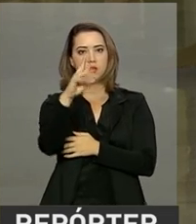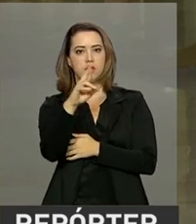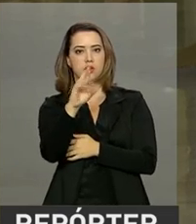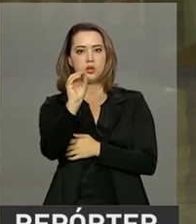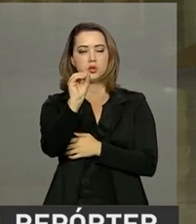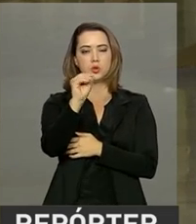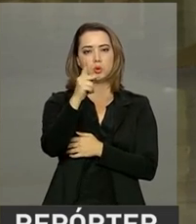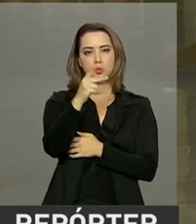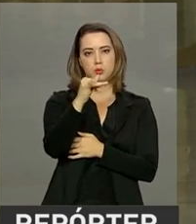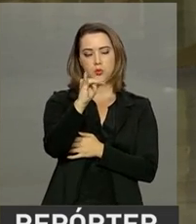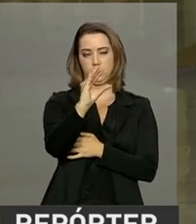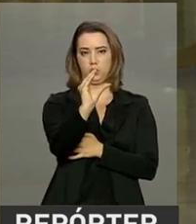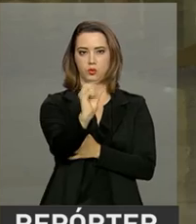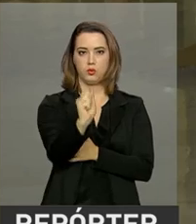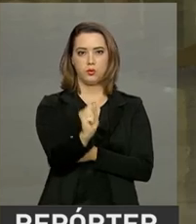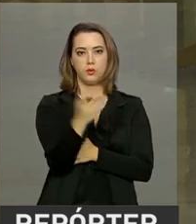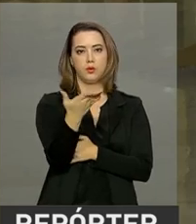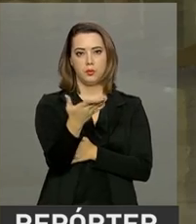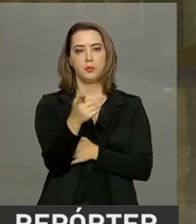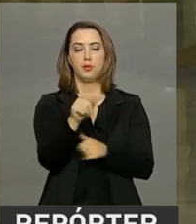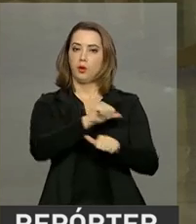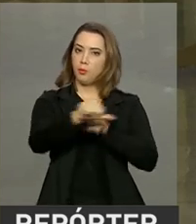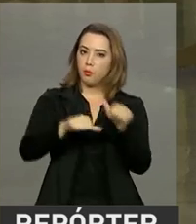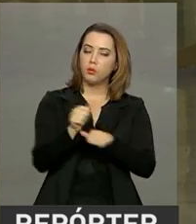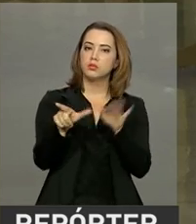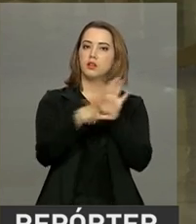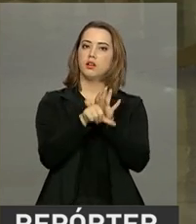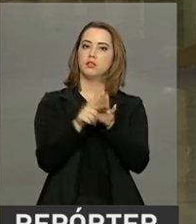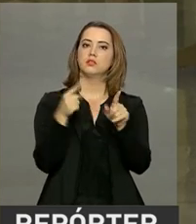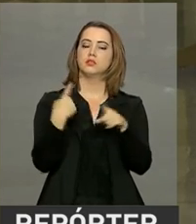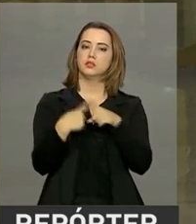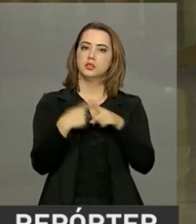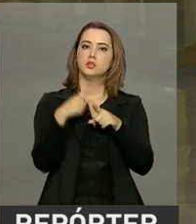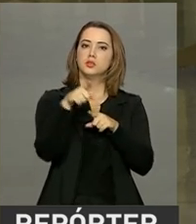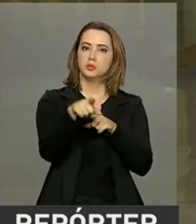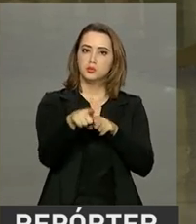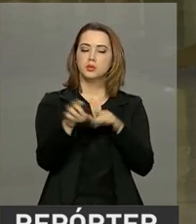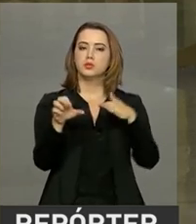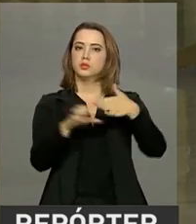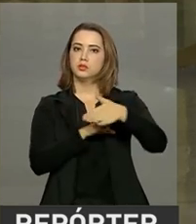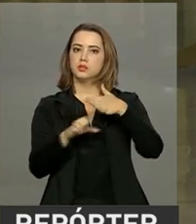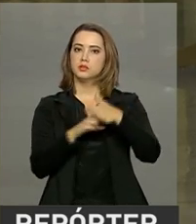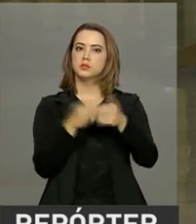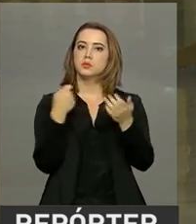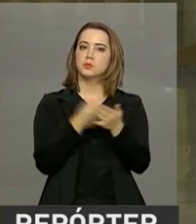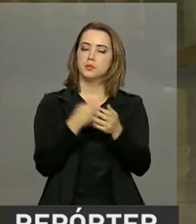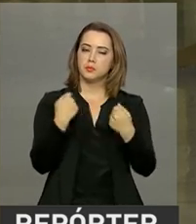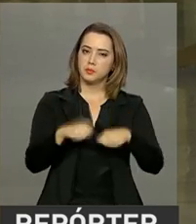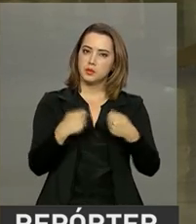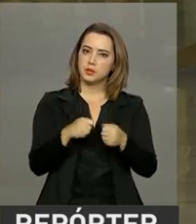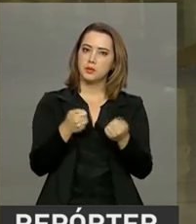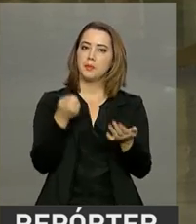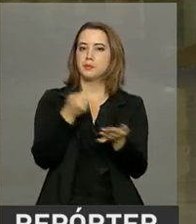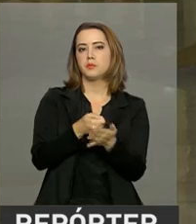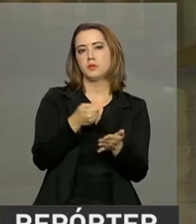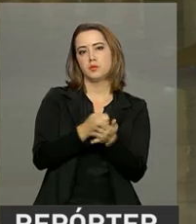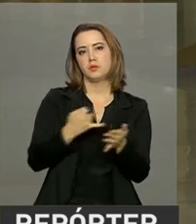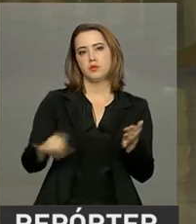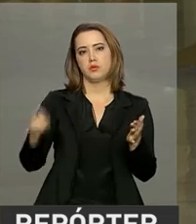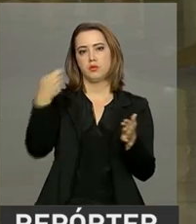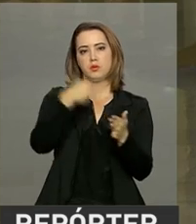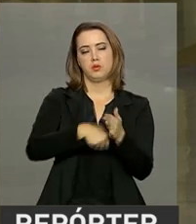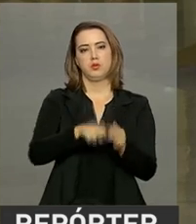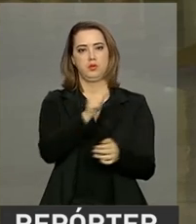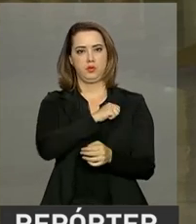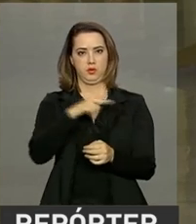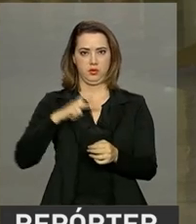serem filantrópicas e se essa lei mudar essas empresas terão de fazer a contribuição patronal a Previdência